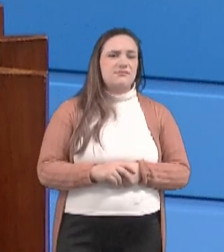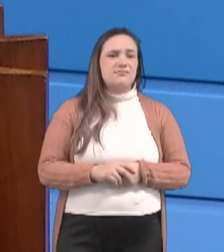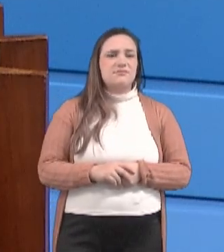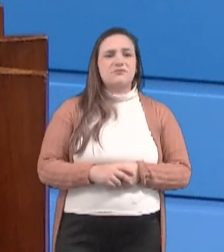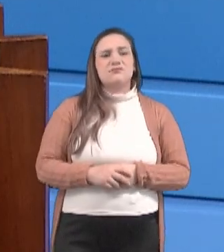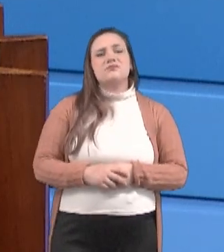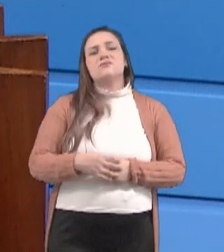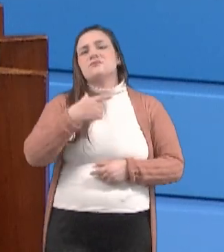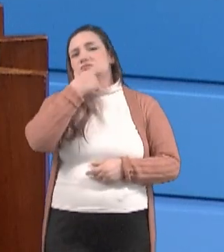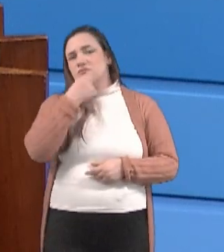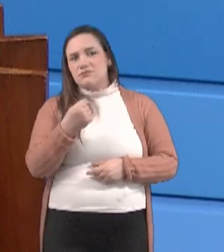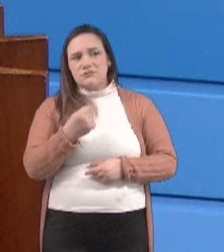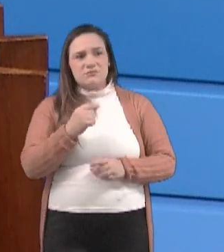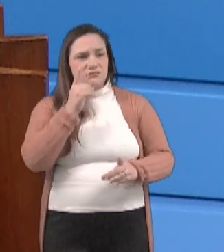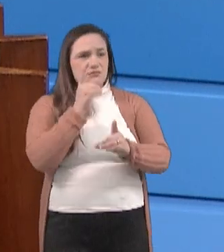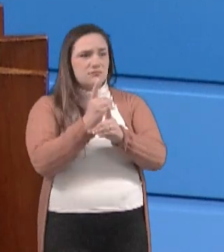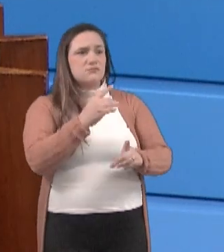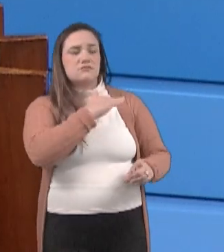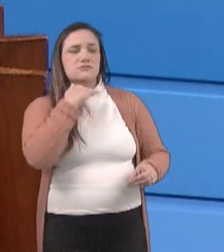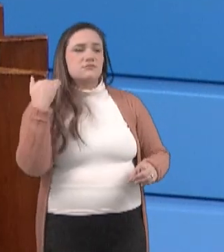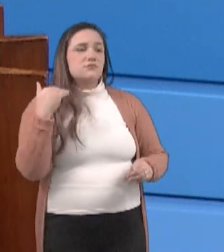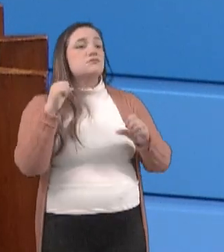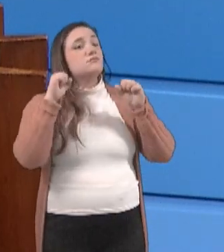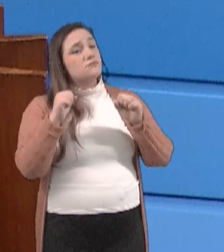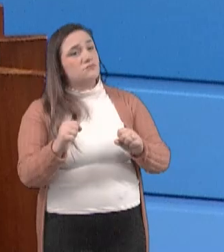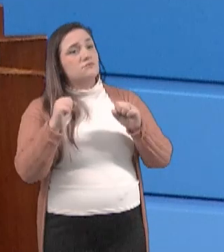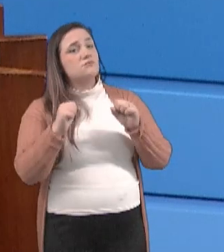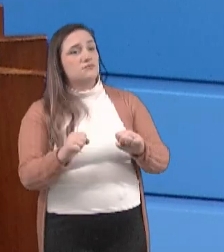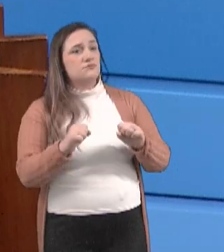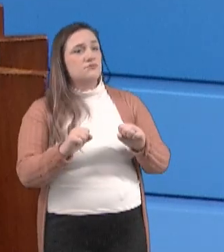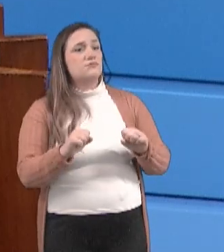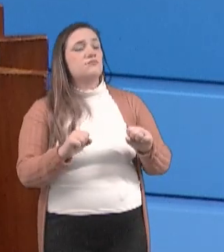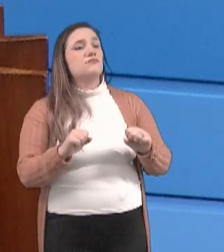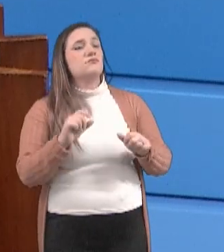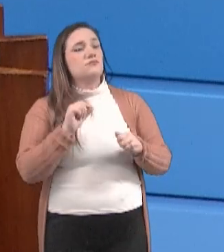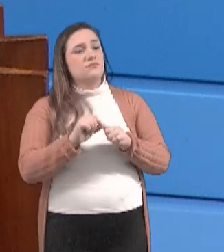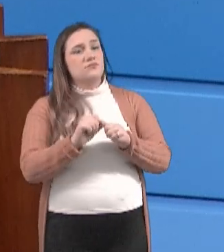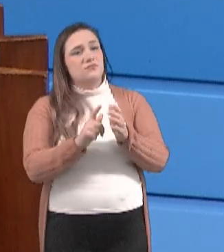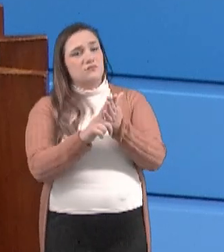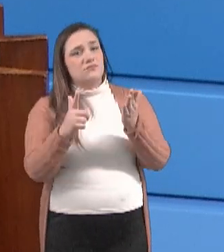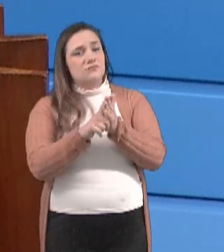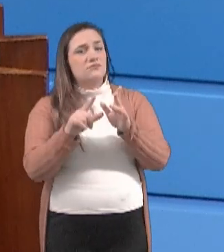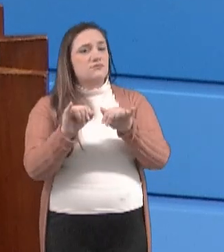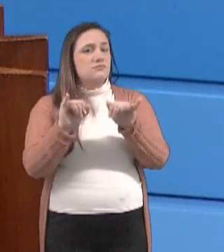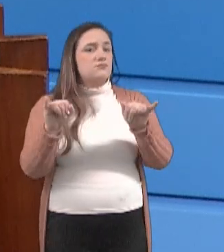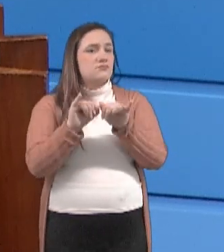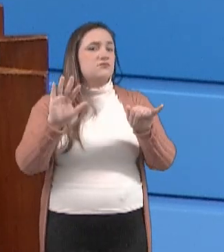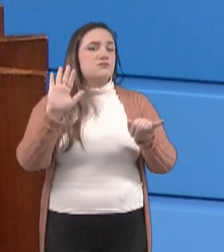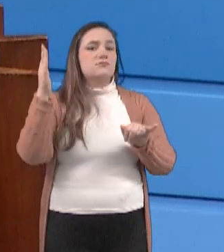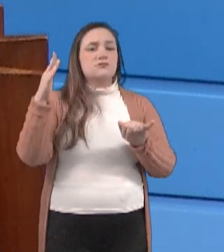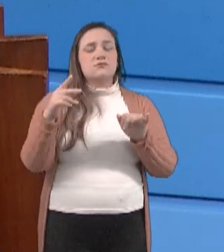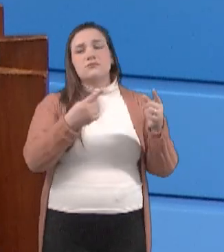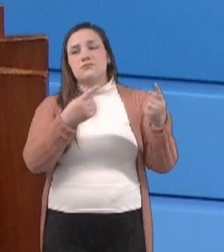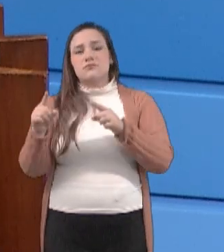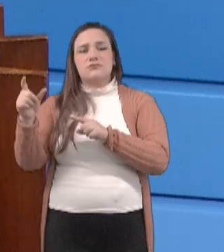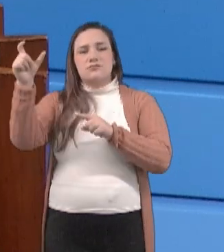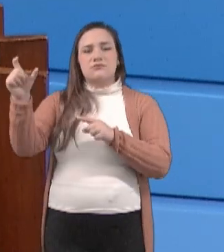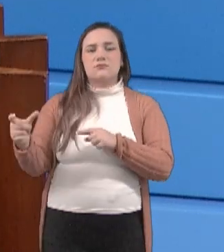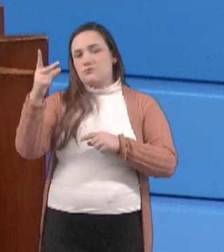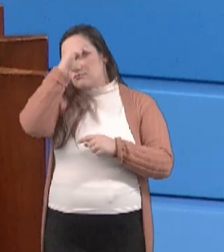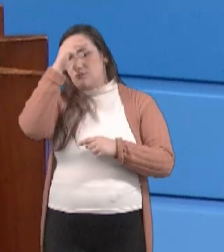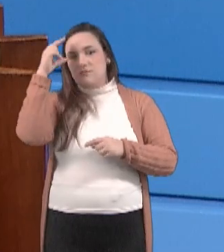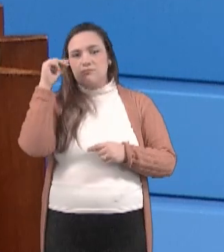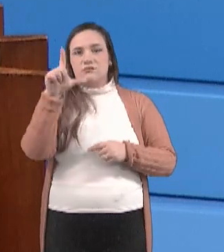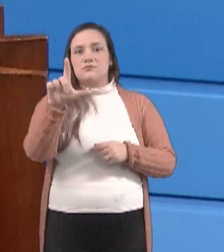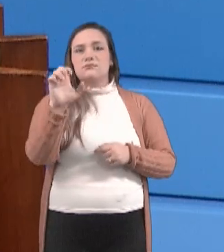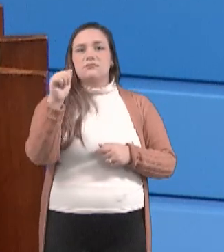homem encontrado morto em quarto de hotel pode estar ligado na distribuição de jornais de cunho difamatório contra o Dr. Leandro. E